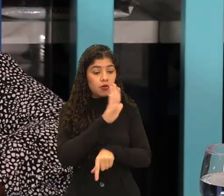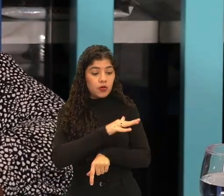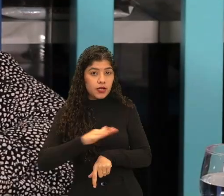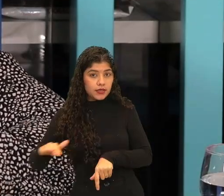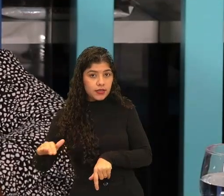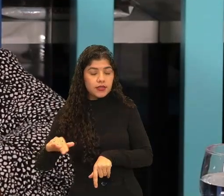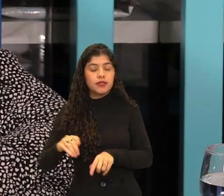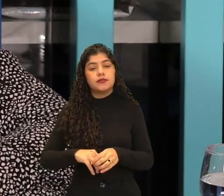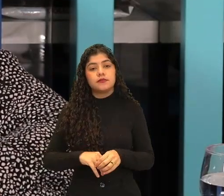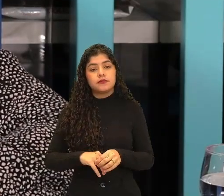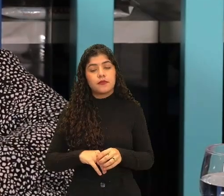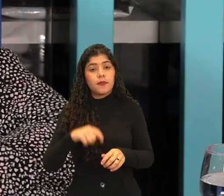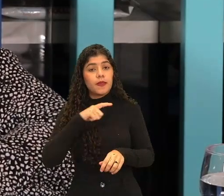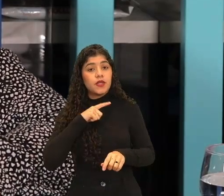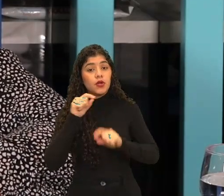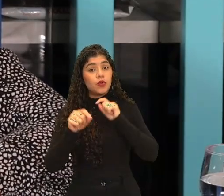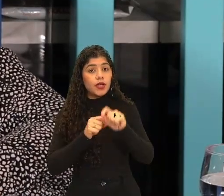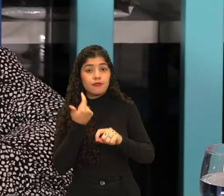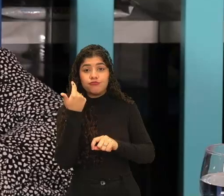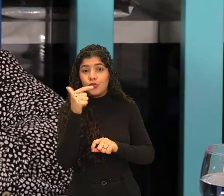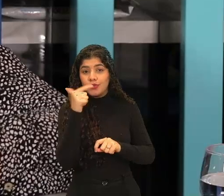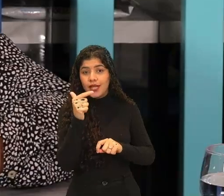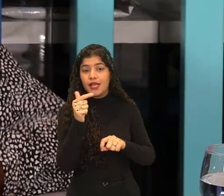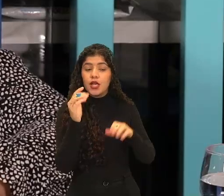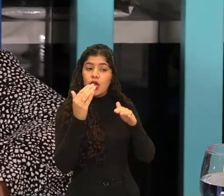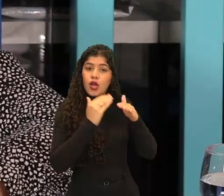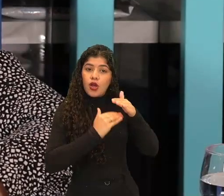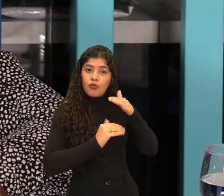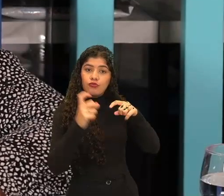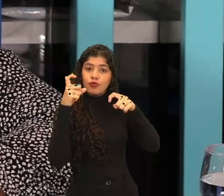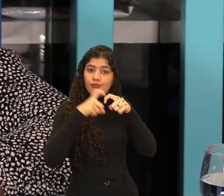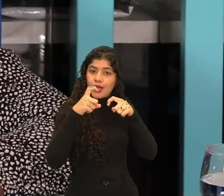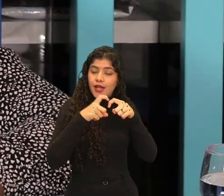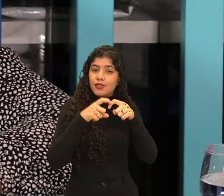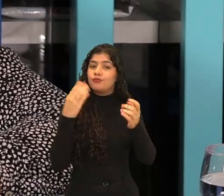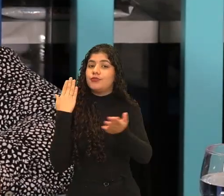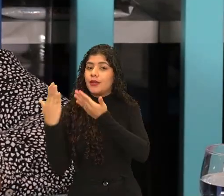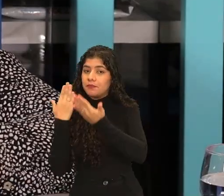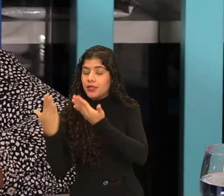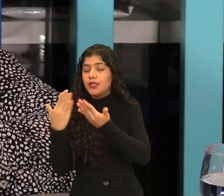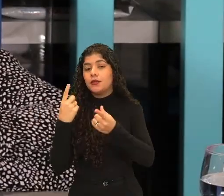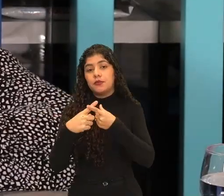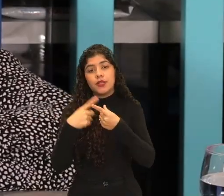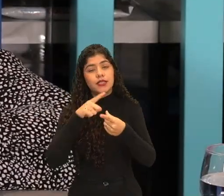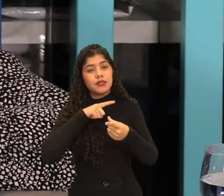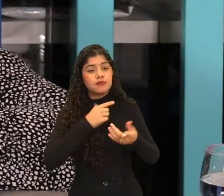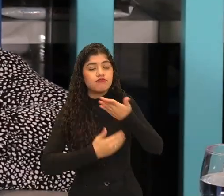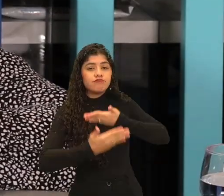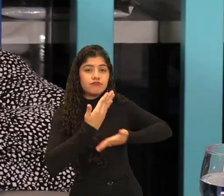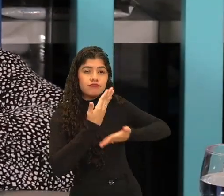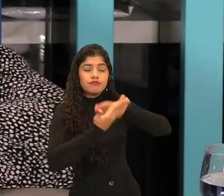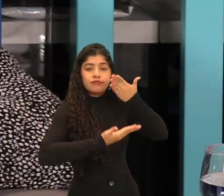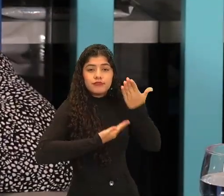de criança, o tempo que ela vai ficar sem as terapias, sem as estimulações precoces. Porque eu faço muito essa relação de